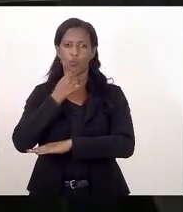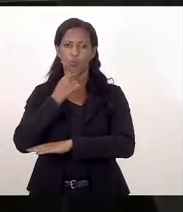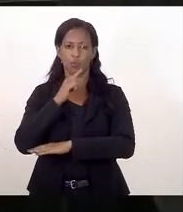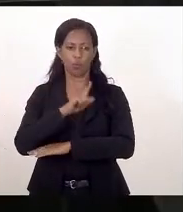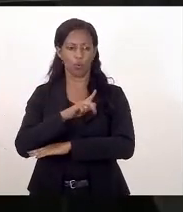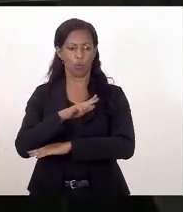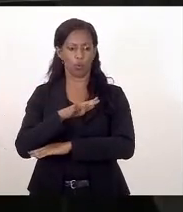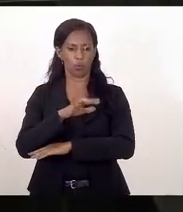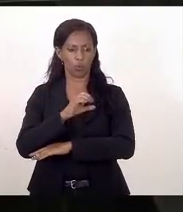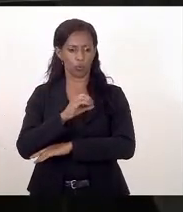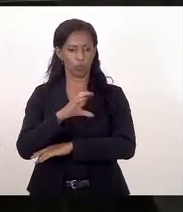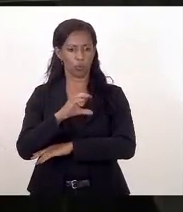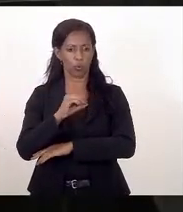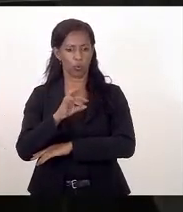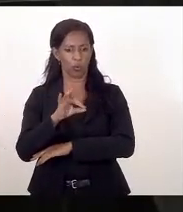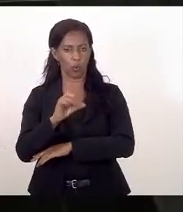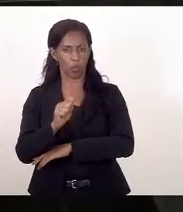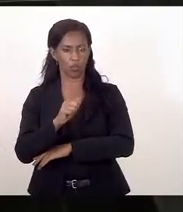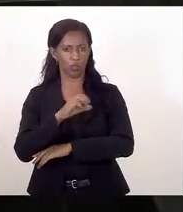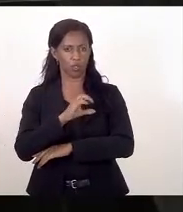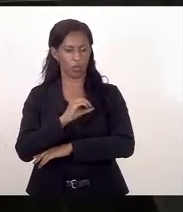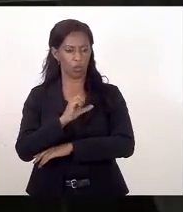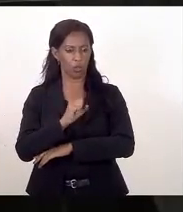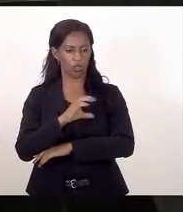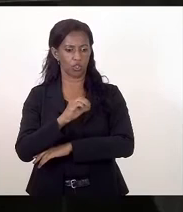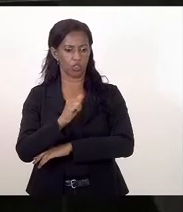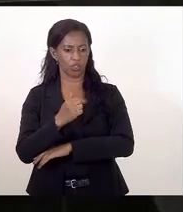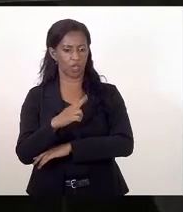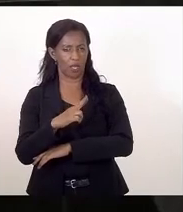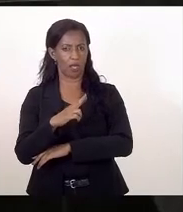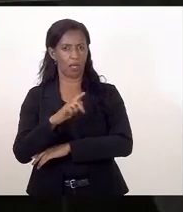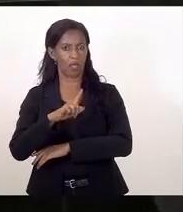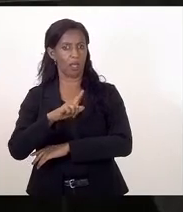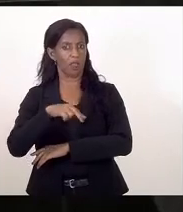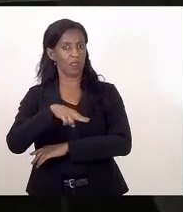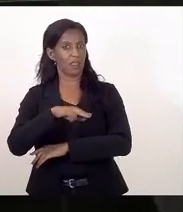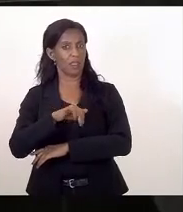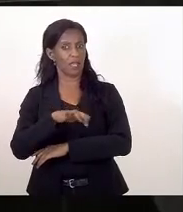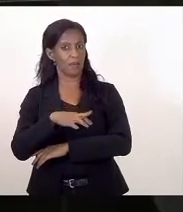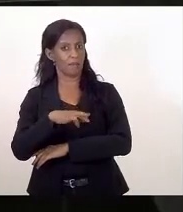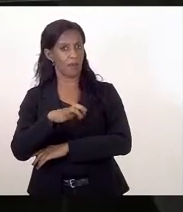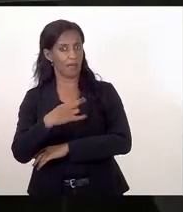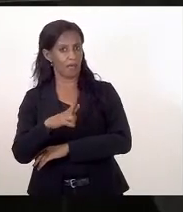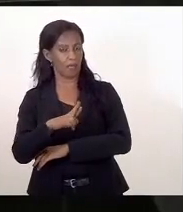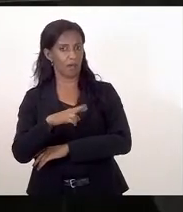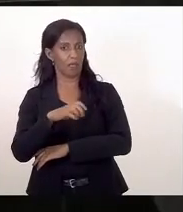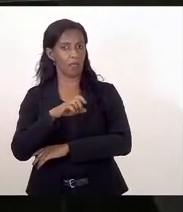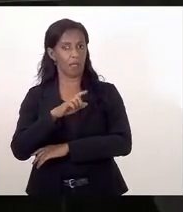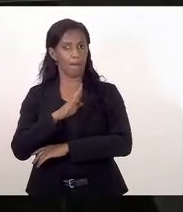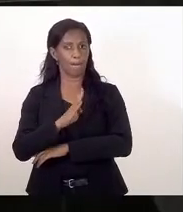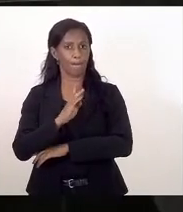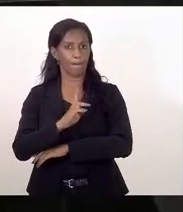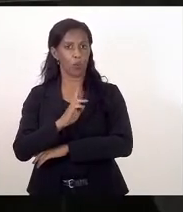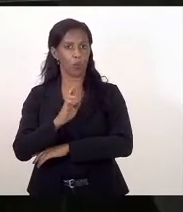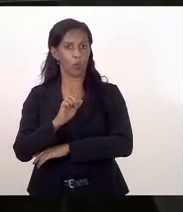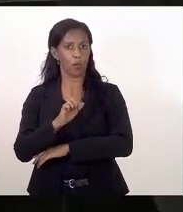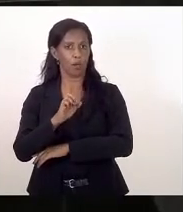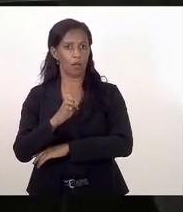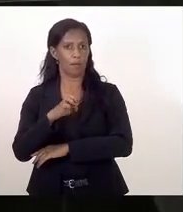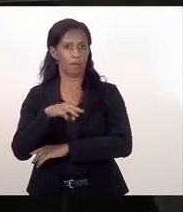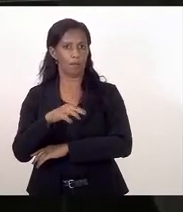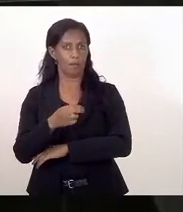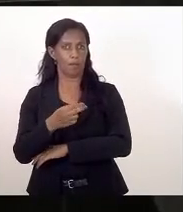Lúcio Costa, Oscar Niemeyer e Burle Marx. Vem agora, senhora presidente,